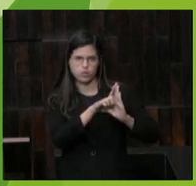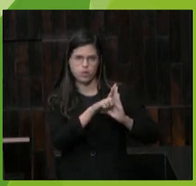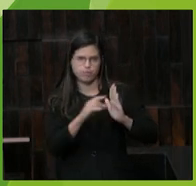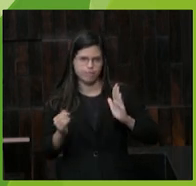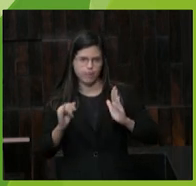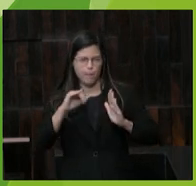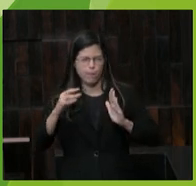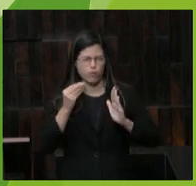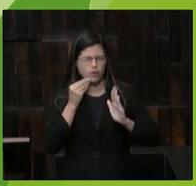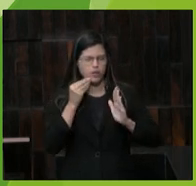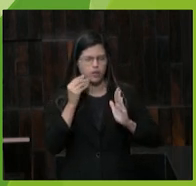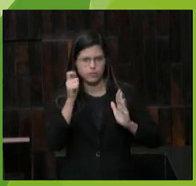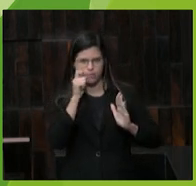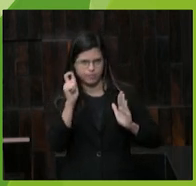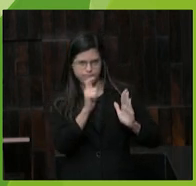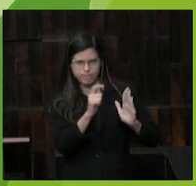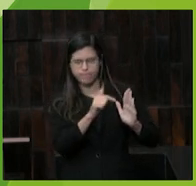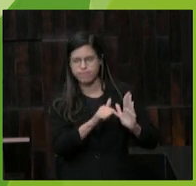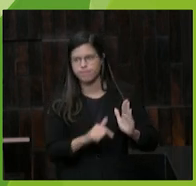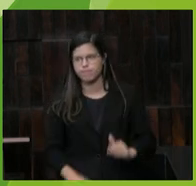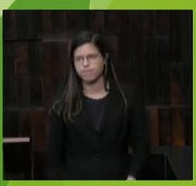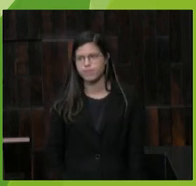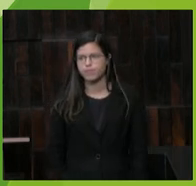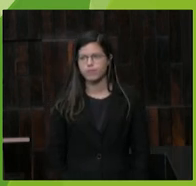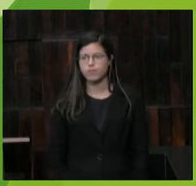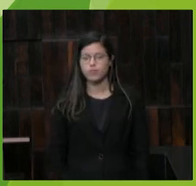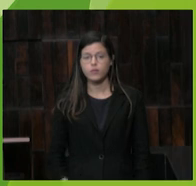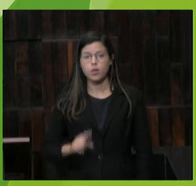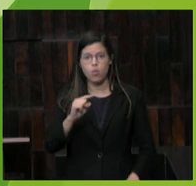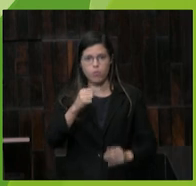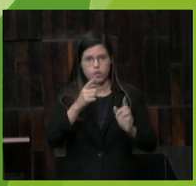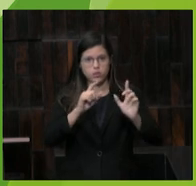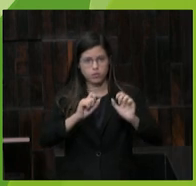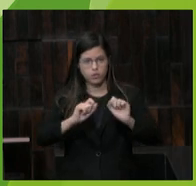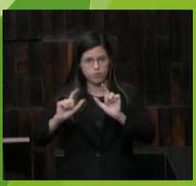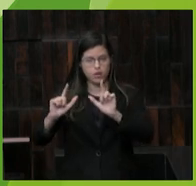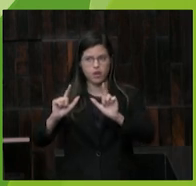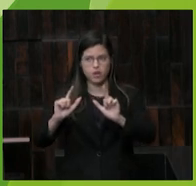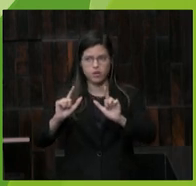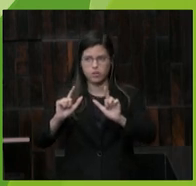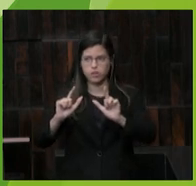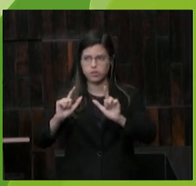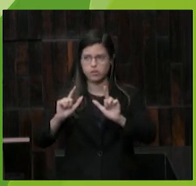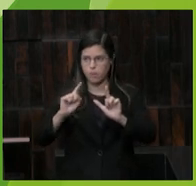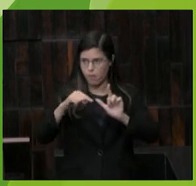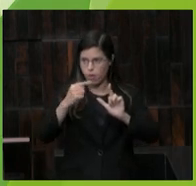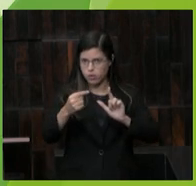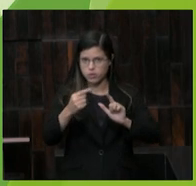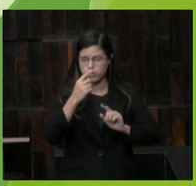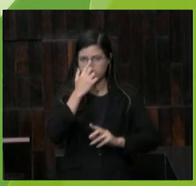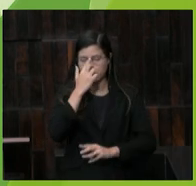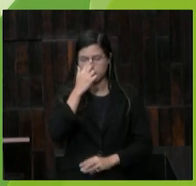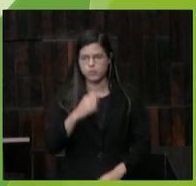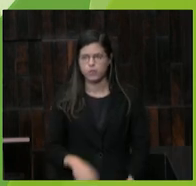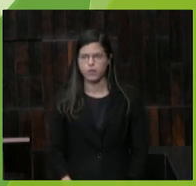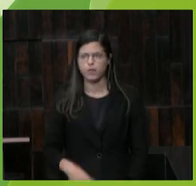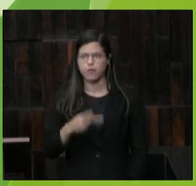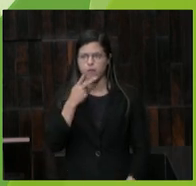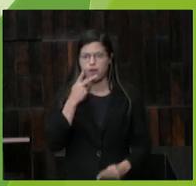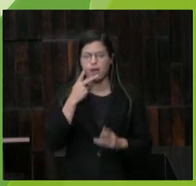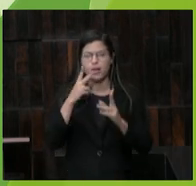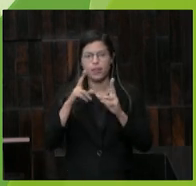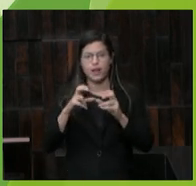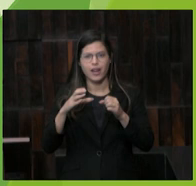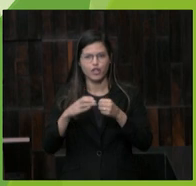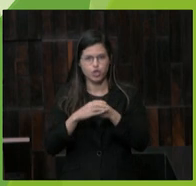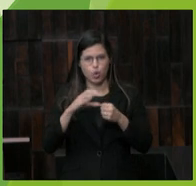isso. Na próxima slide também eu vou falar da... Já vamos para o próximo slide, que acho que agora a gente vai falar da lei de